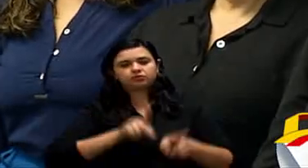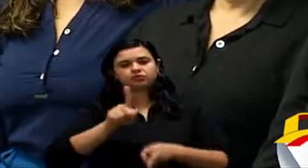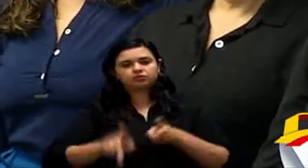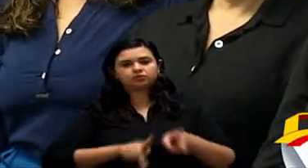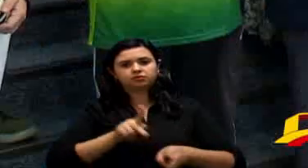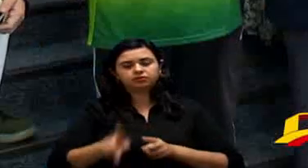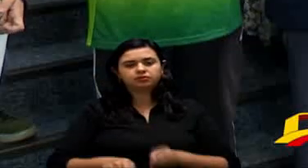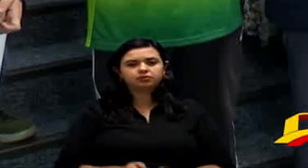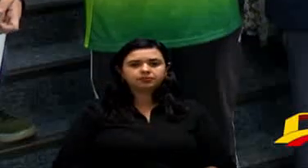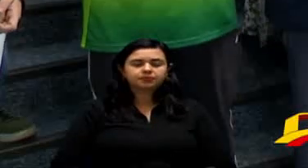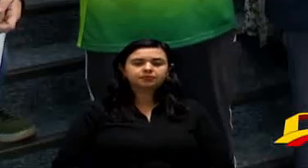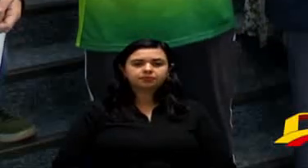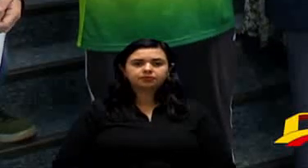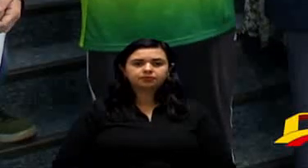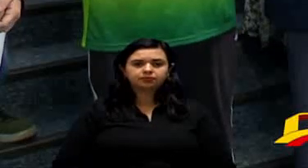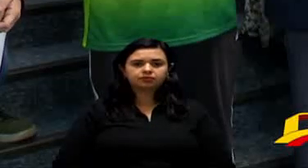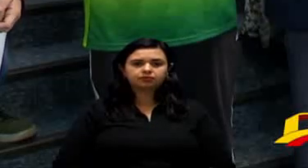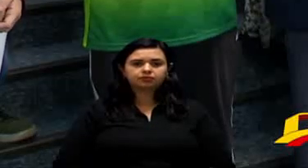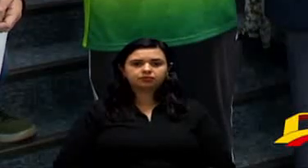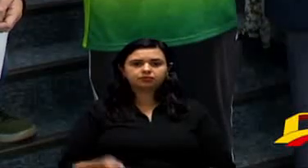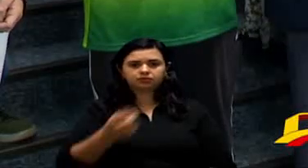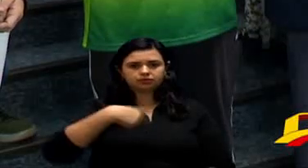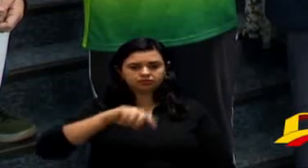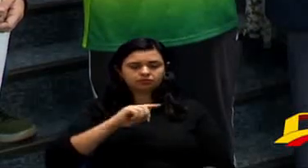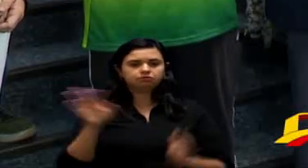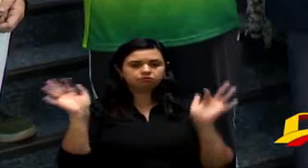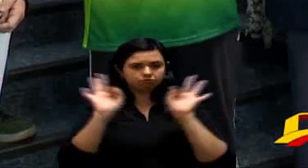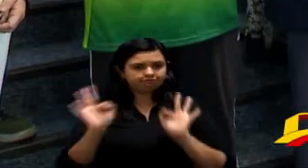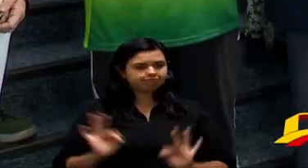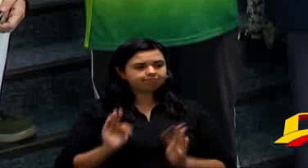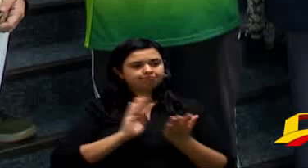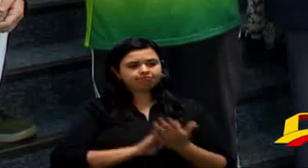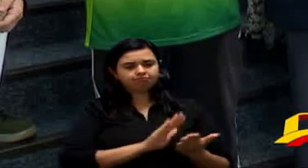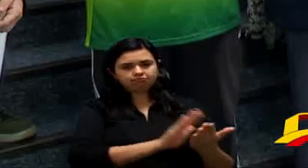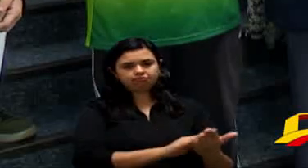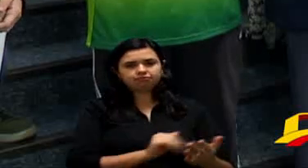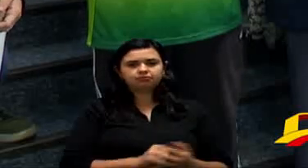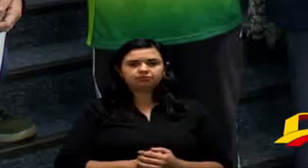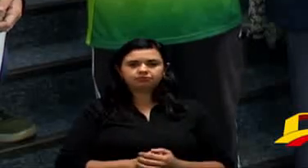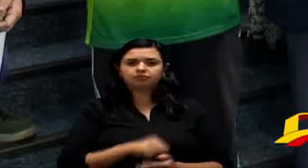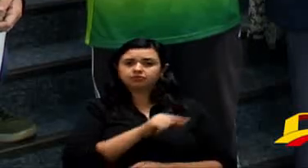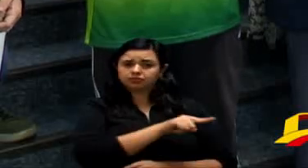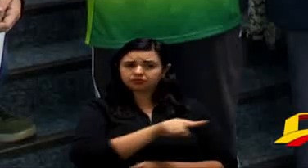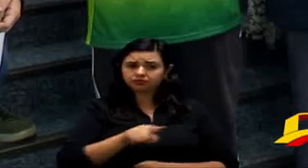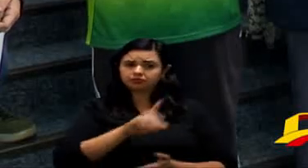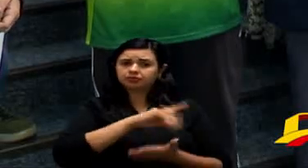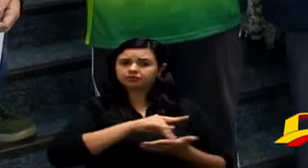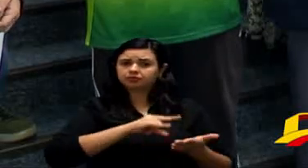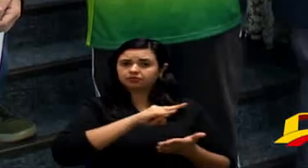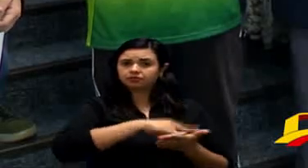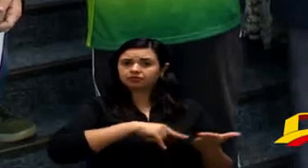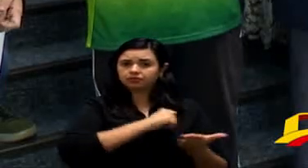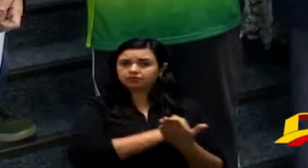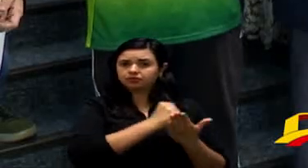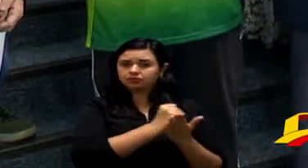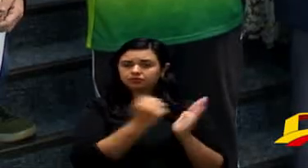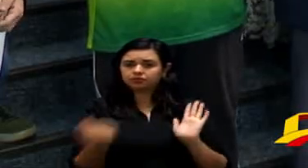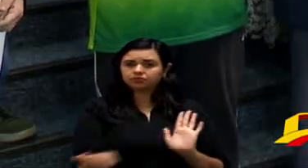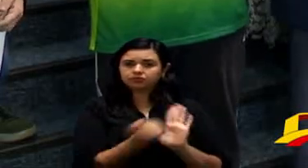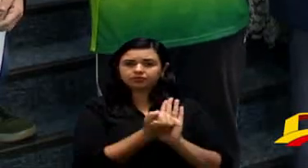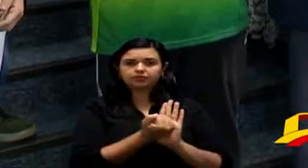é nós ficamos felizes está fazendo essa homenagem vocês foram certificados com o ser social